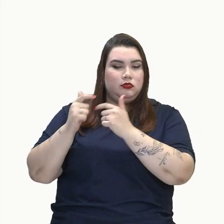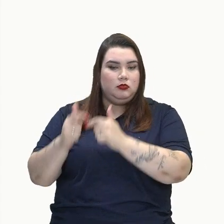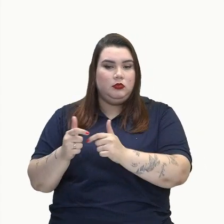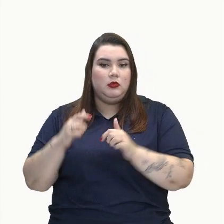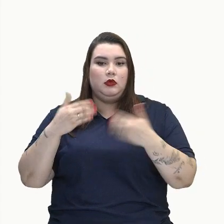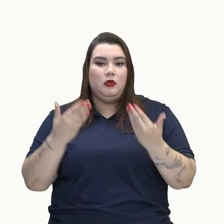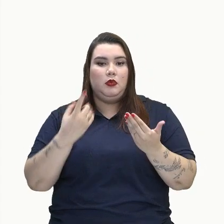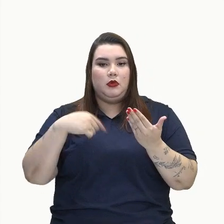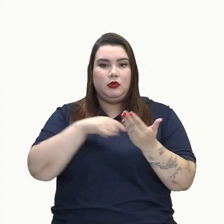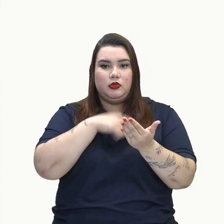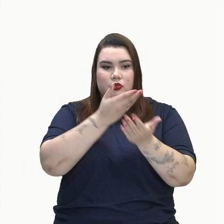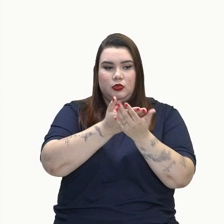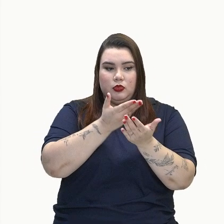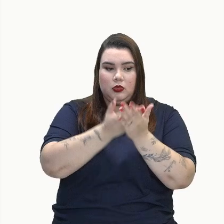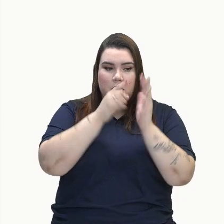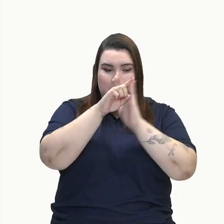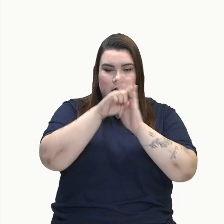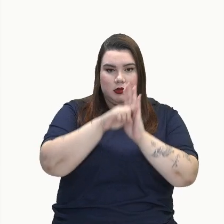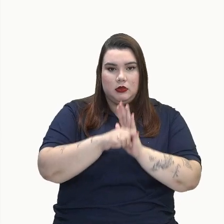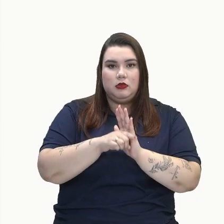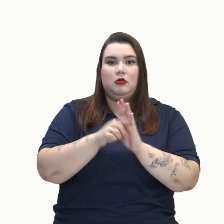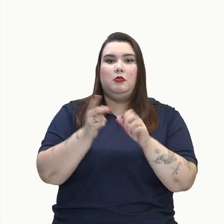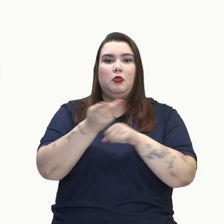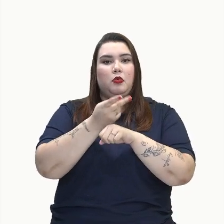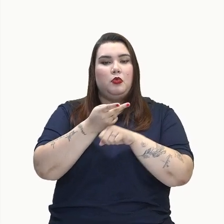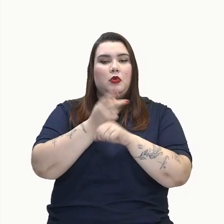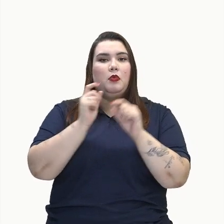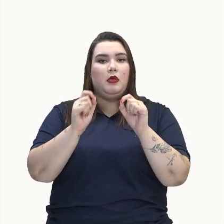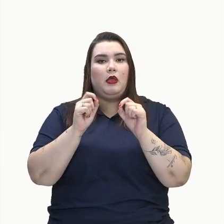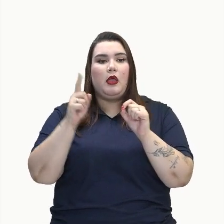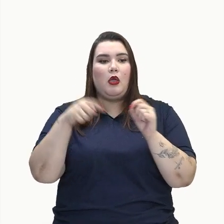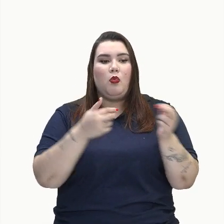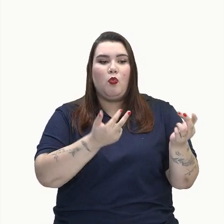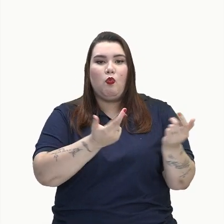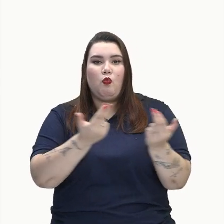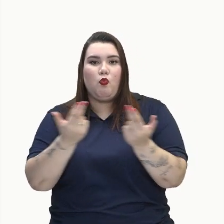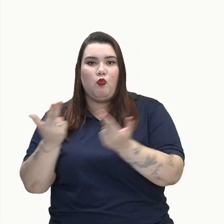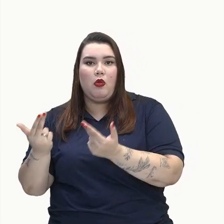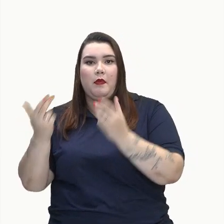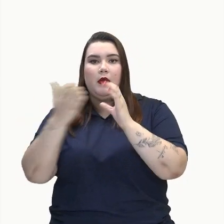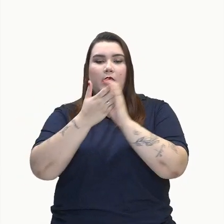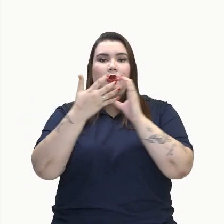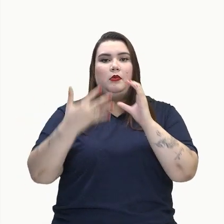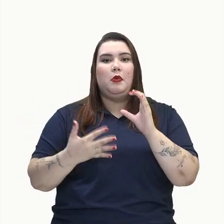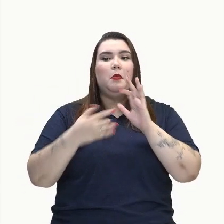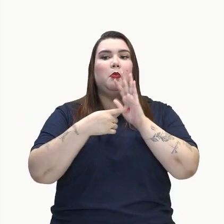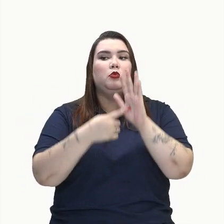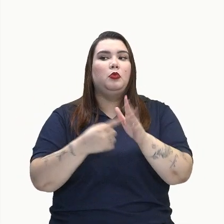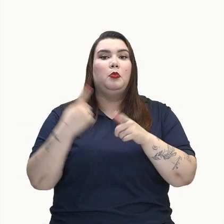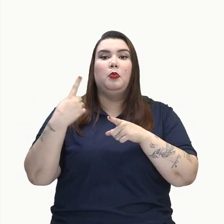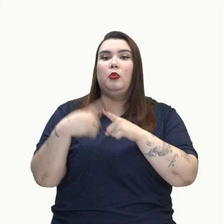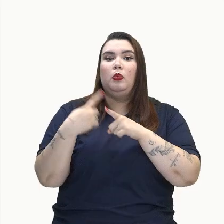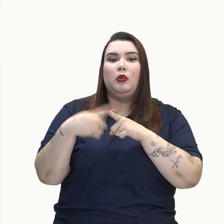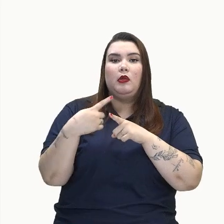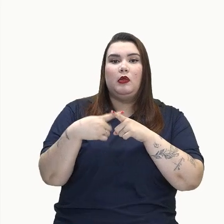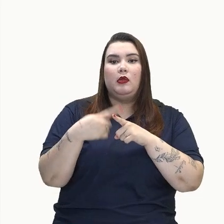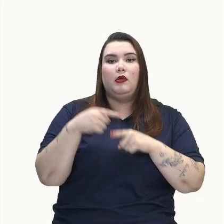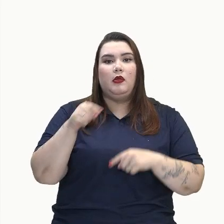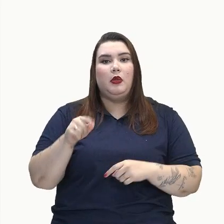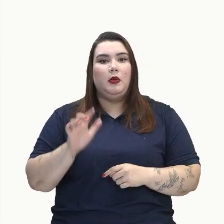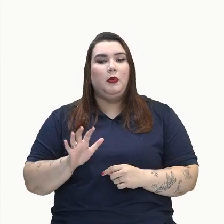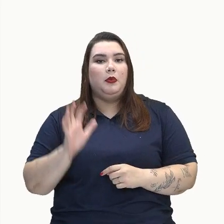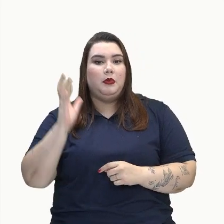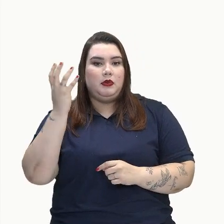assim, observacional, o que a gente procura são os padrões, porque os padrões vão revelar o porquê que aquilo ali